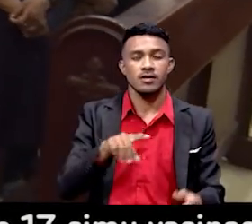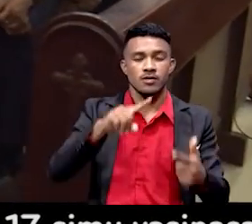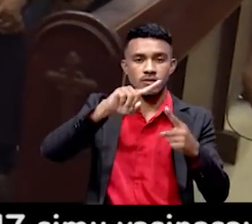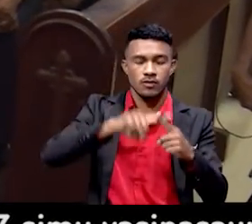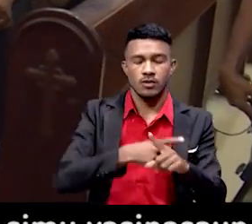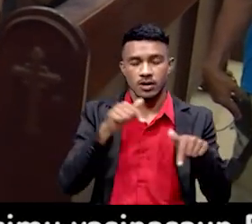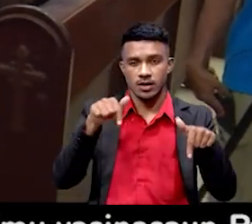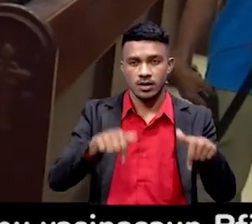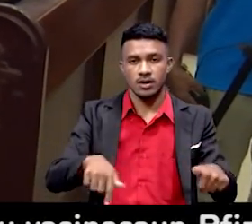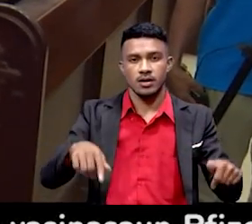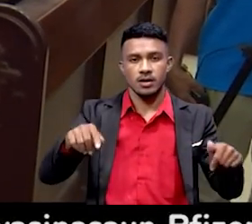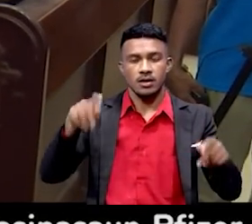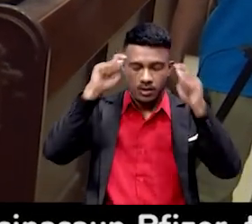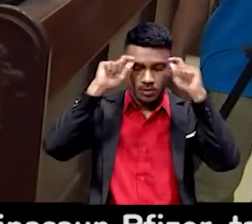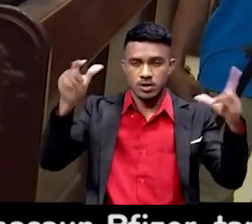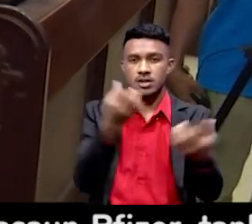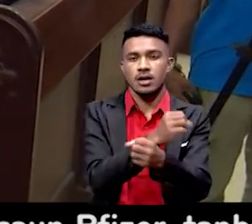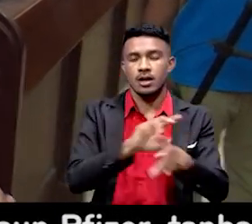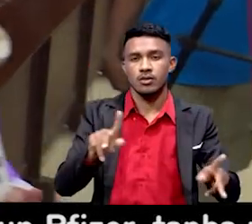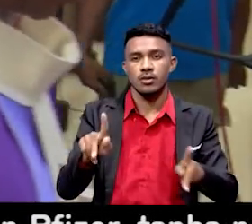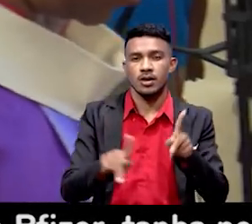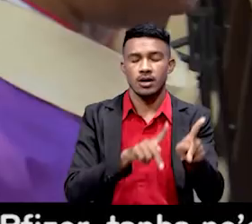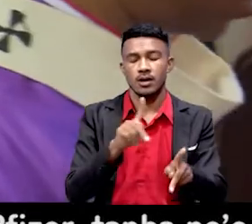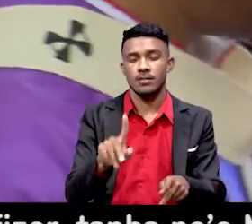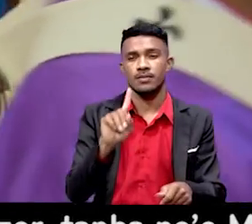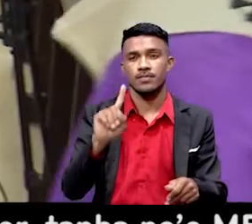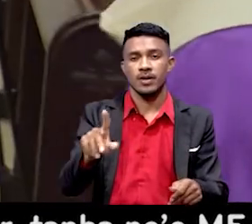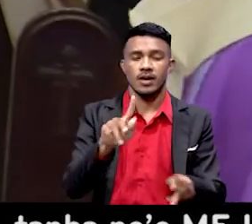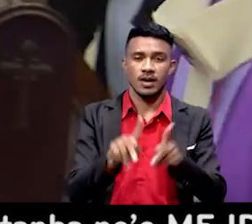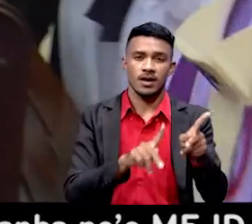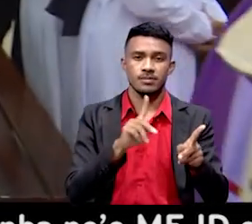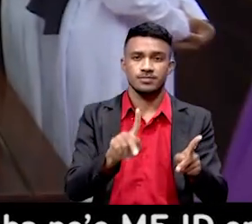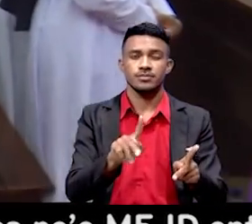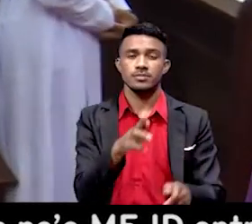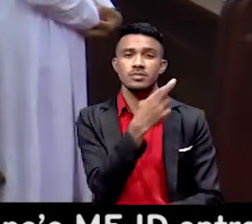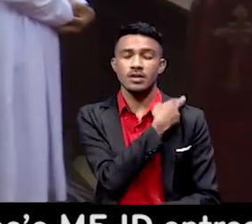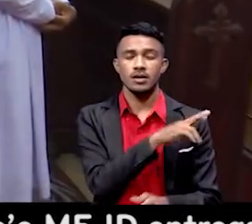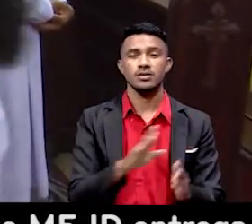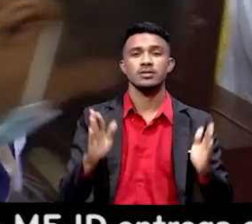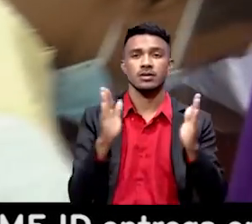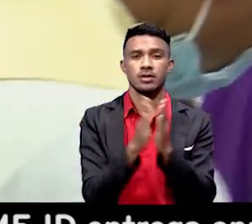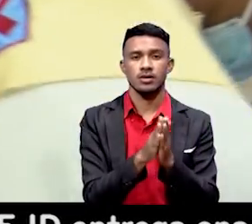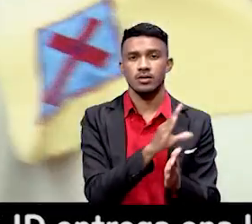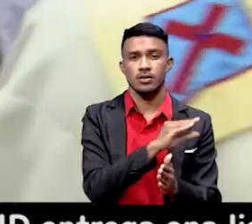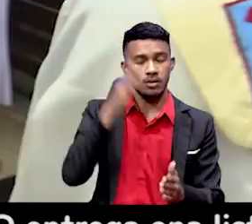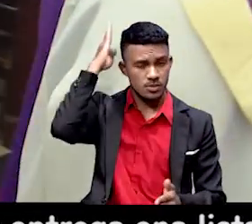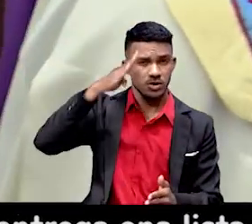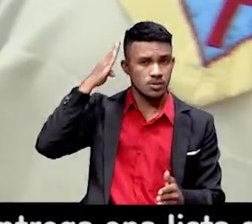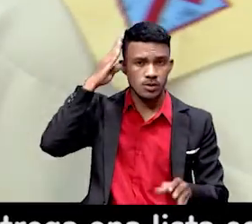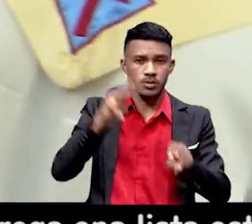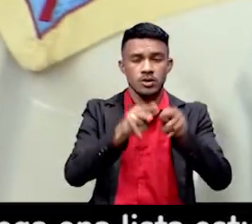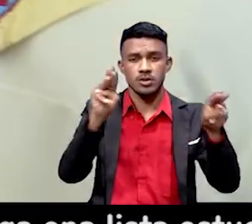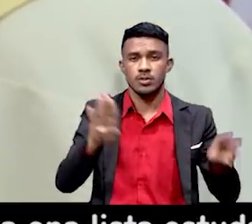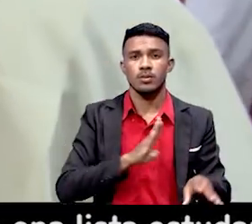figura importante ida Basarani no kreda Katoliku. Ia sabadu ne. Bispu Diocese Baucau,